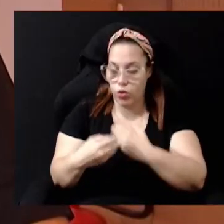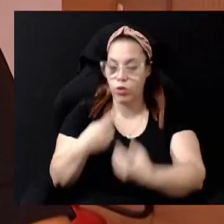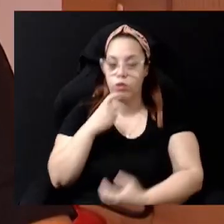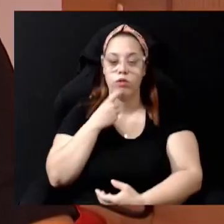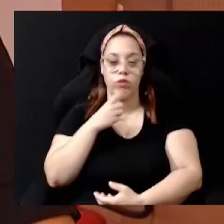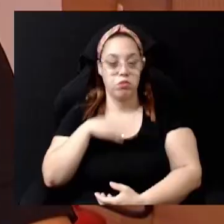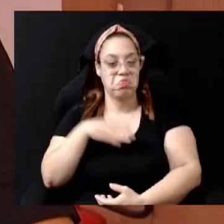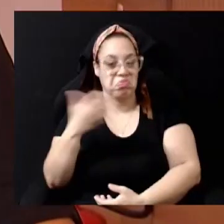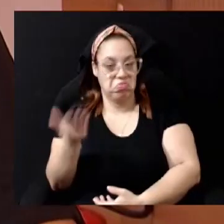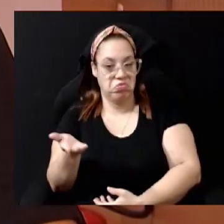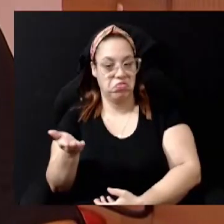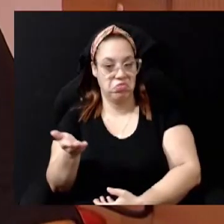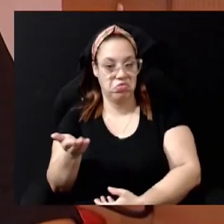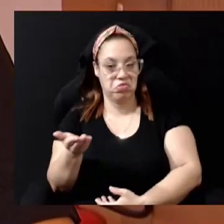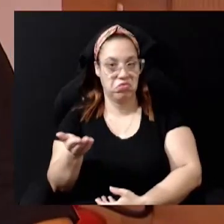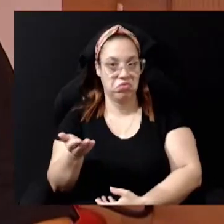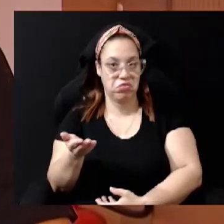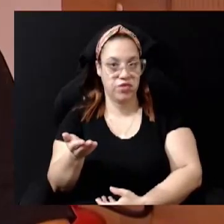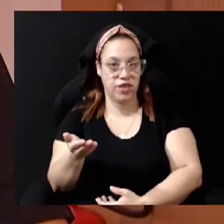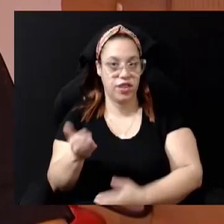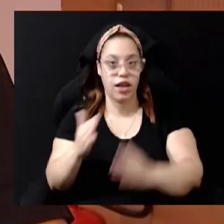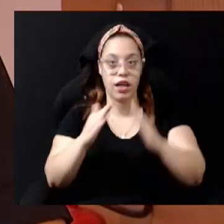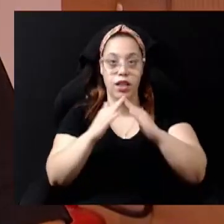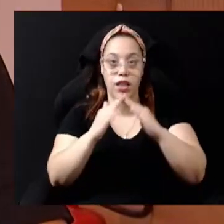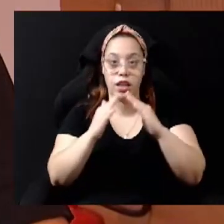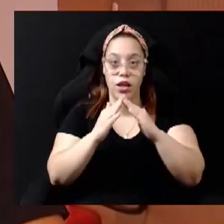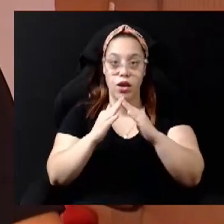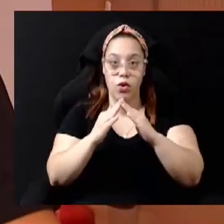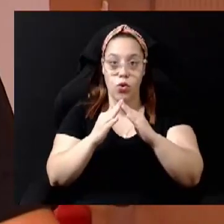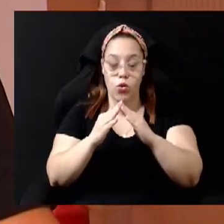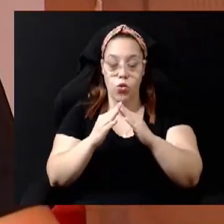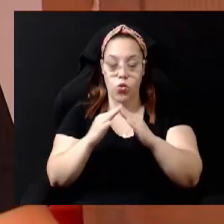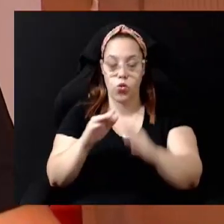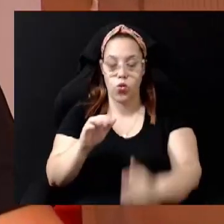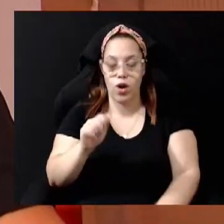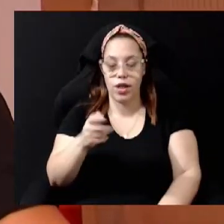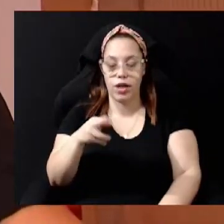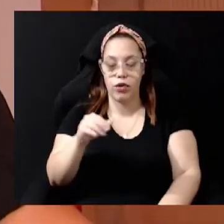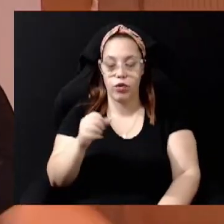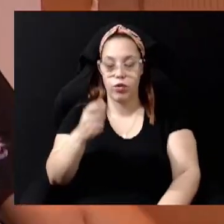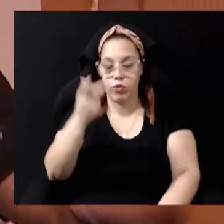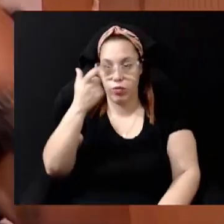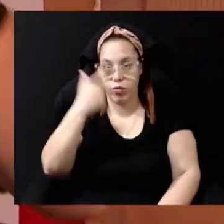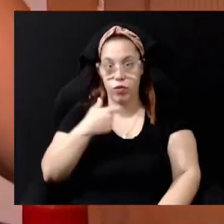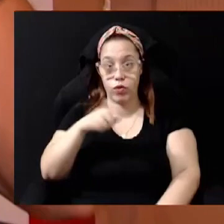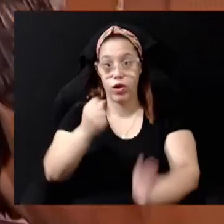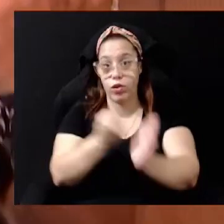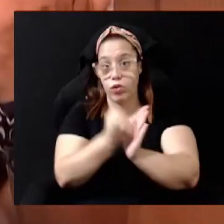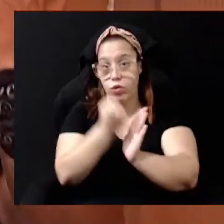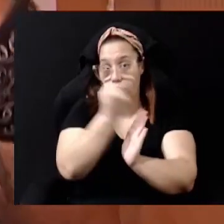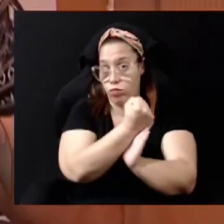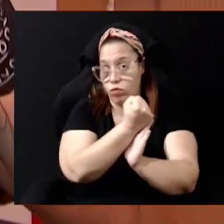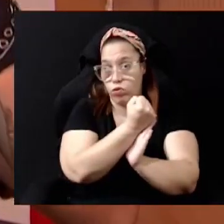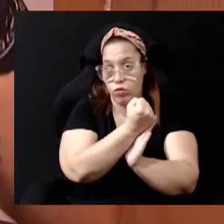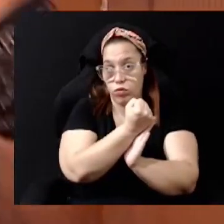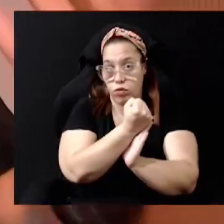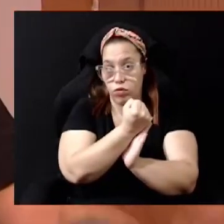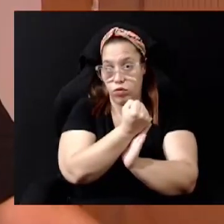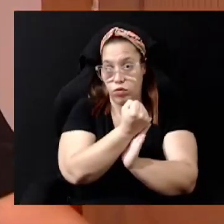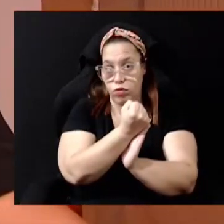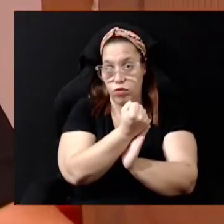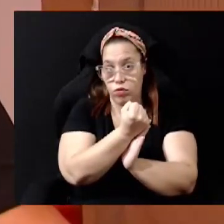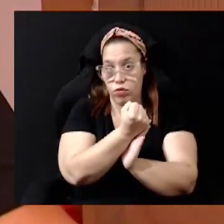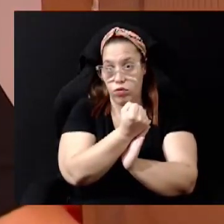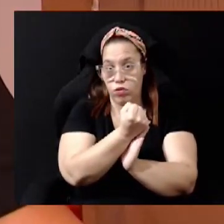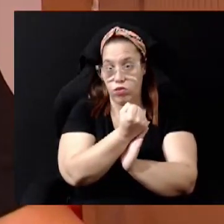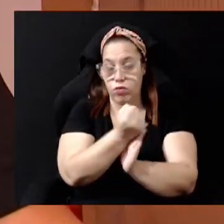Ele tinha muita coisa na casa dele, no acervo pessoal dele, e ele trabalhava no cartório também, então ele tinha um acesso muito grande a toda a